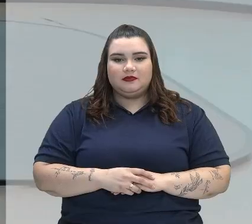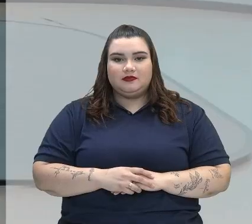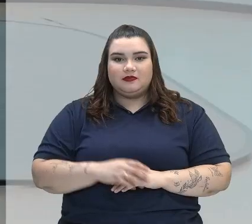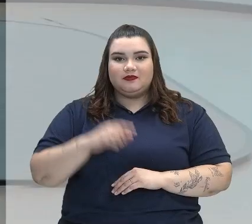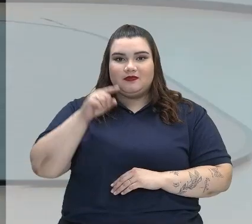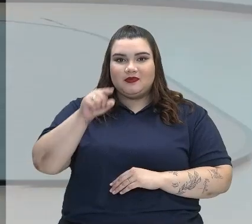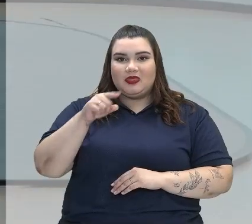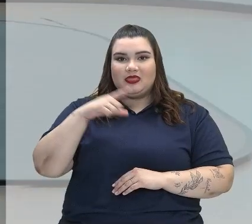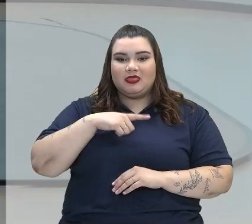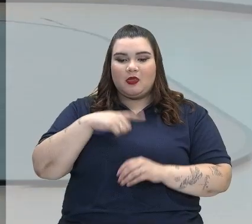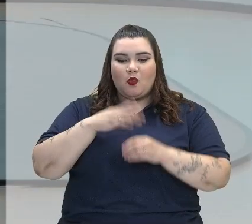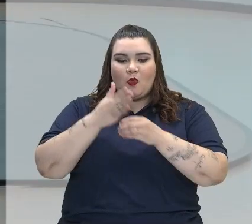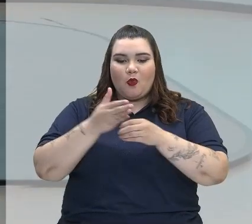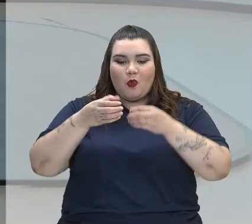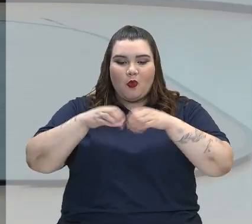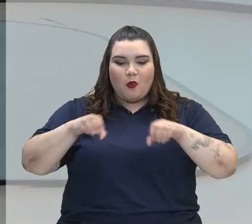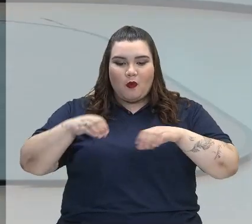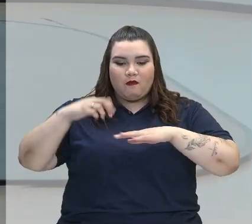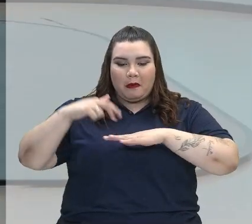Vocês estão pisando em ovos.